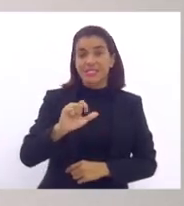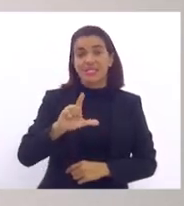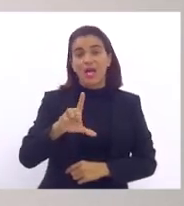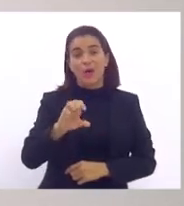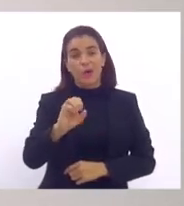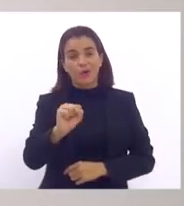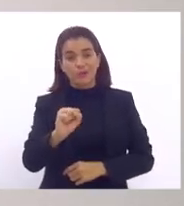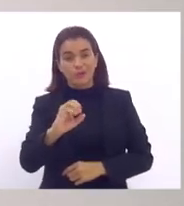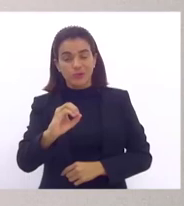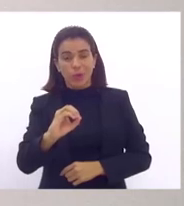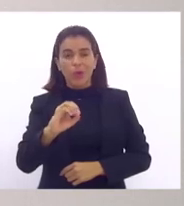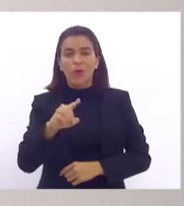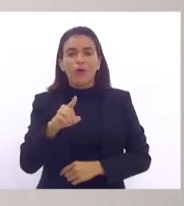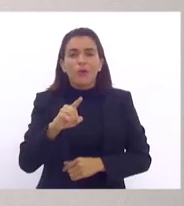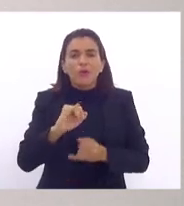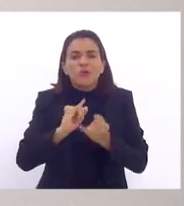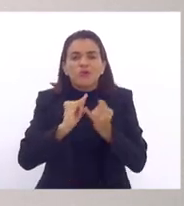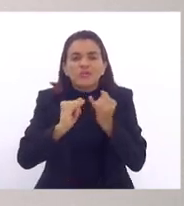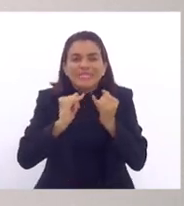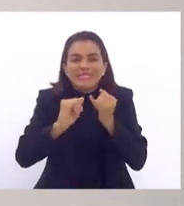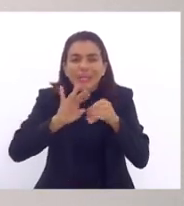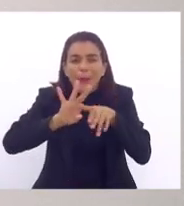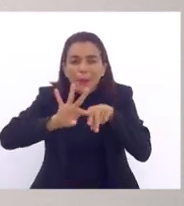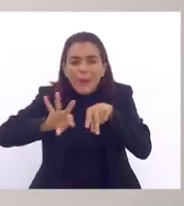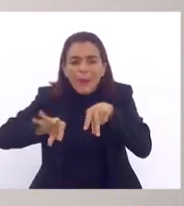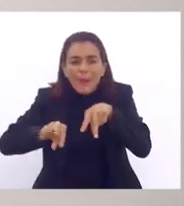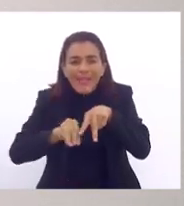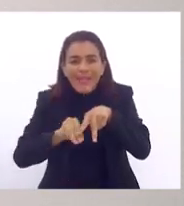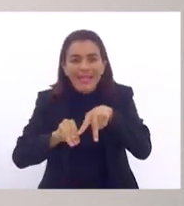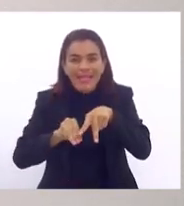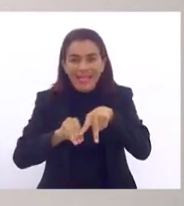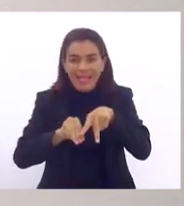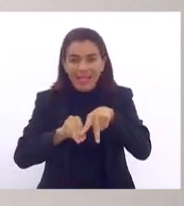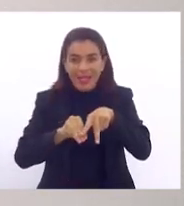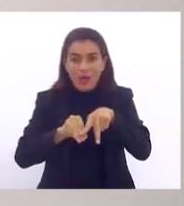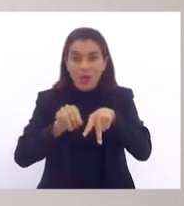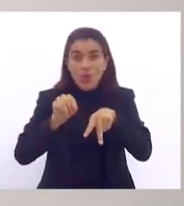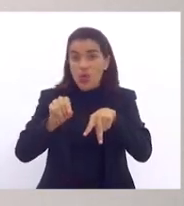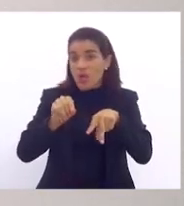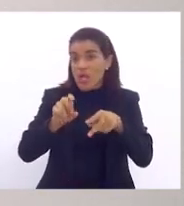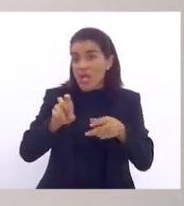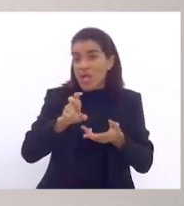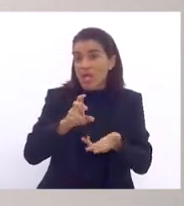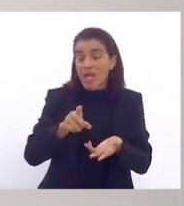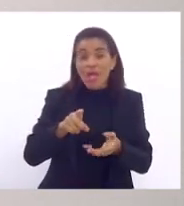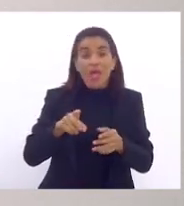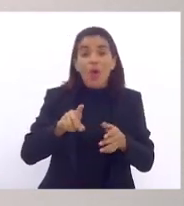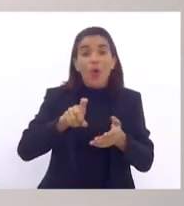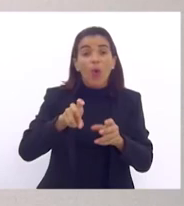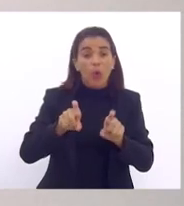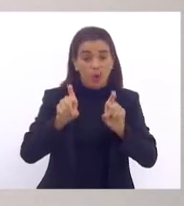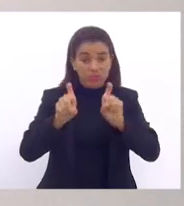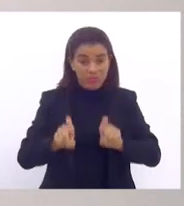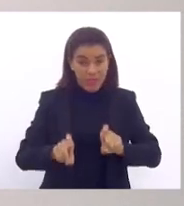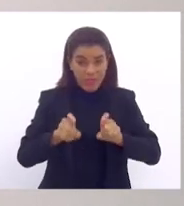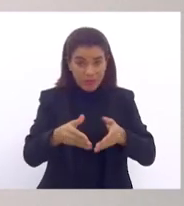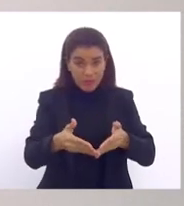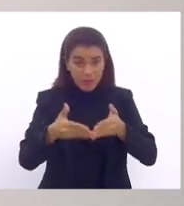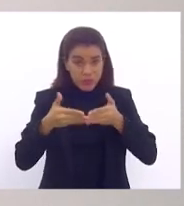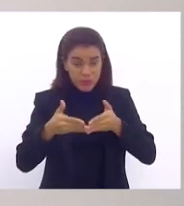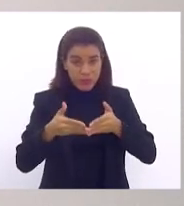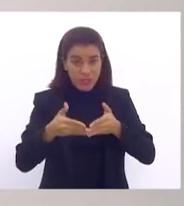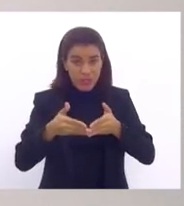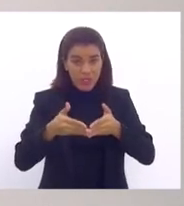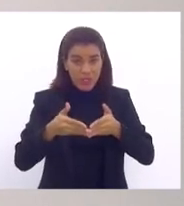mínimo que fosse mínimo o que que aconteceu com Celso Pita teve um mandato suspenso Isso é uma